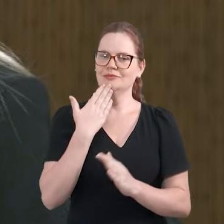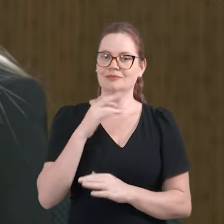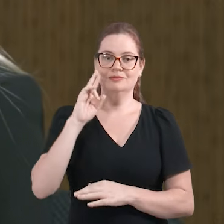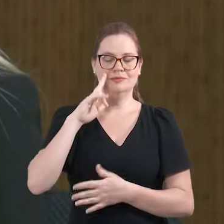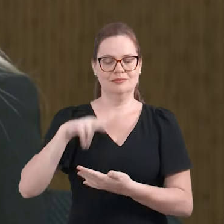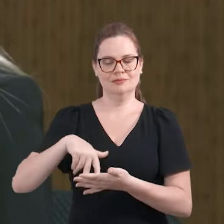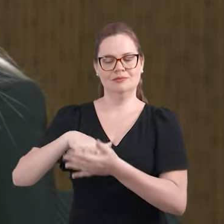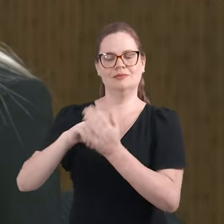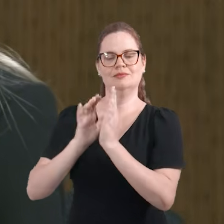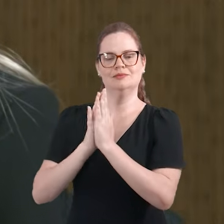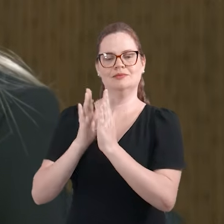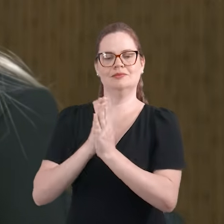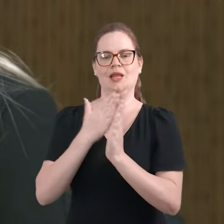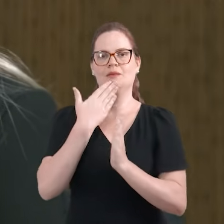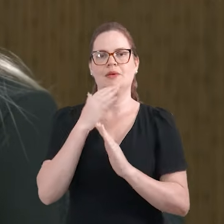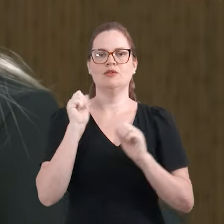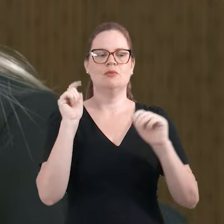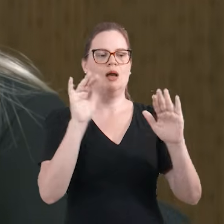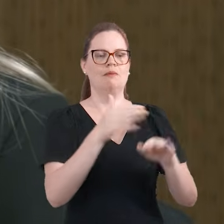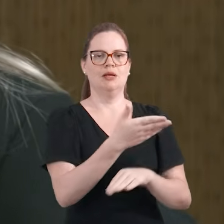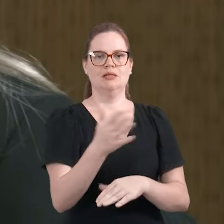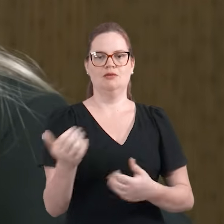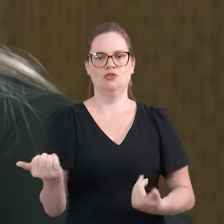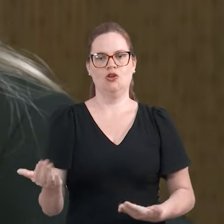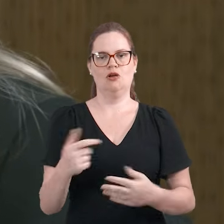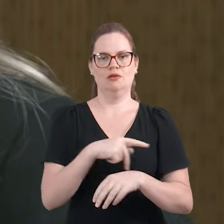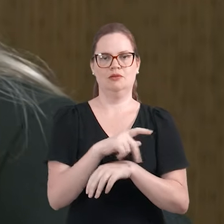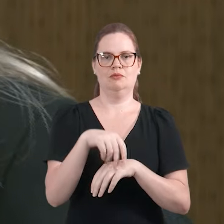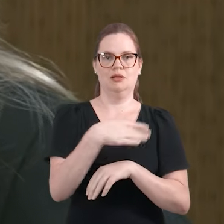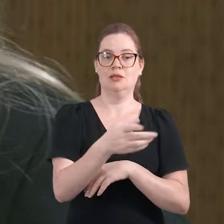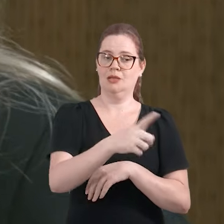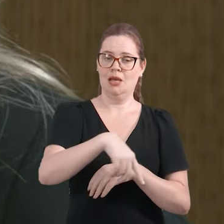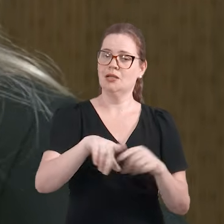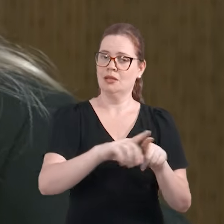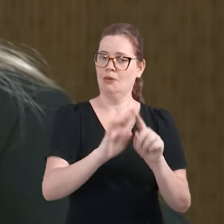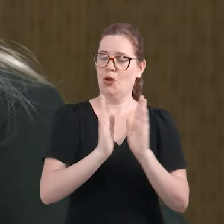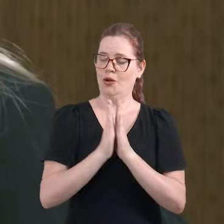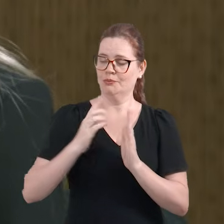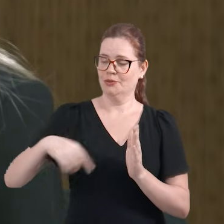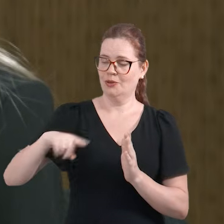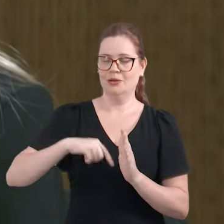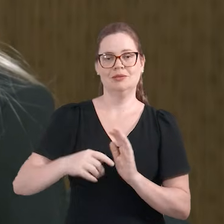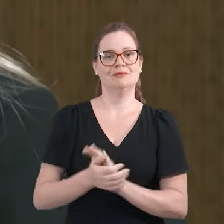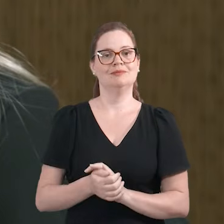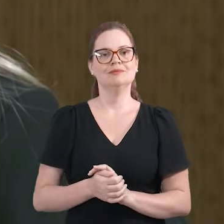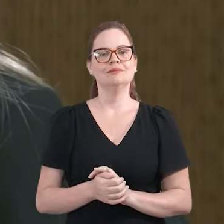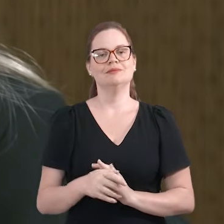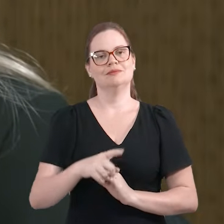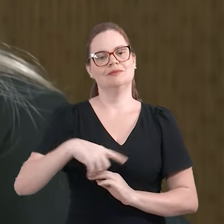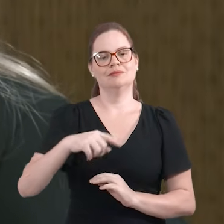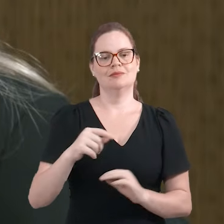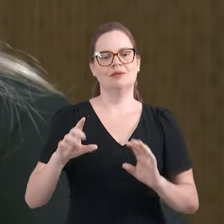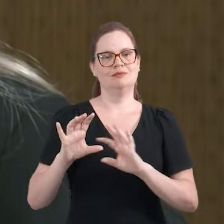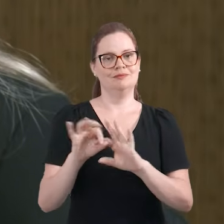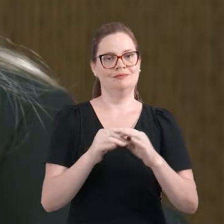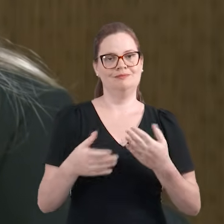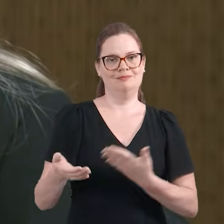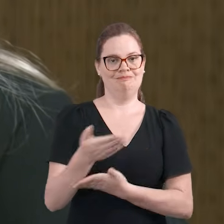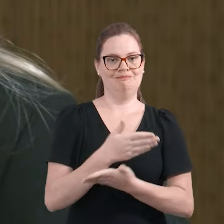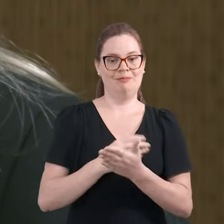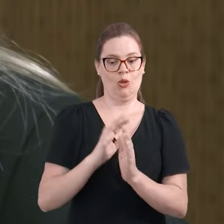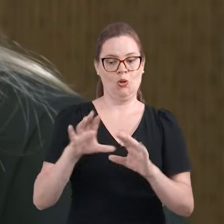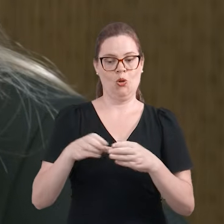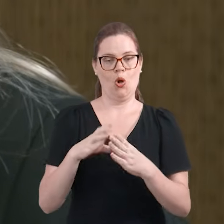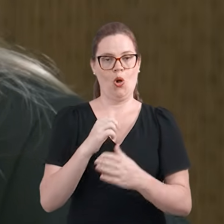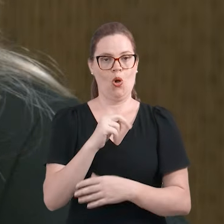Senhor, dobre os seus joelhos, ore ao Senhor pelos jovens do exterior, eles também estão orando por nós. E assim a gente continua nesse um só corpo. E